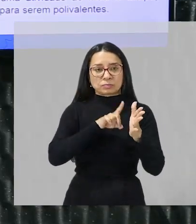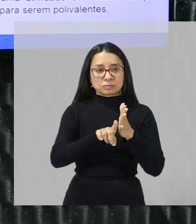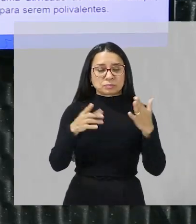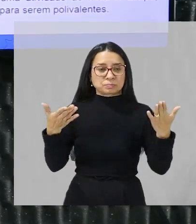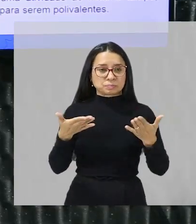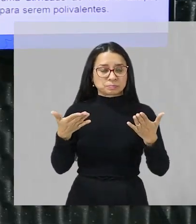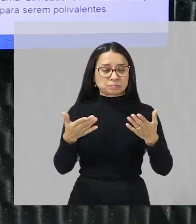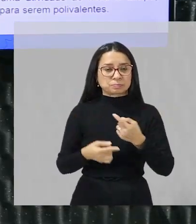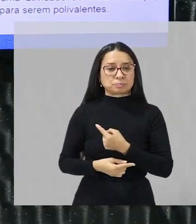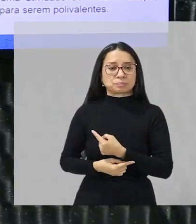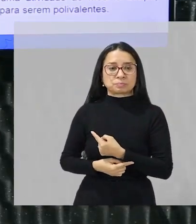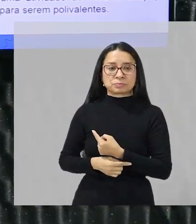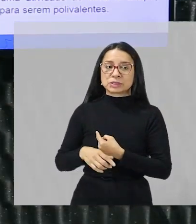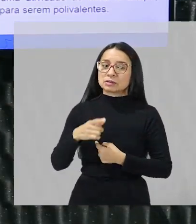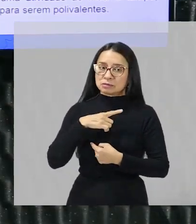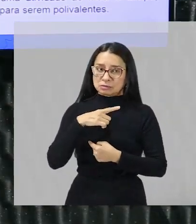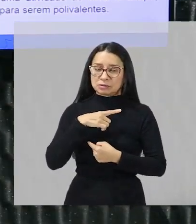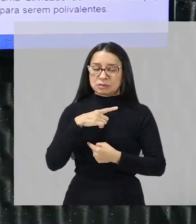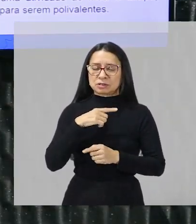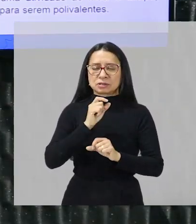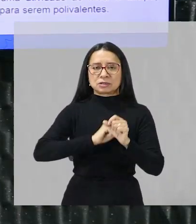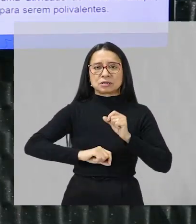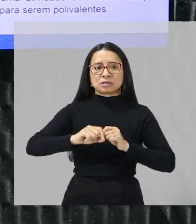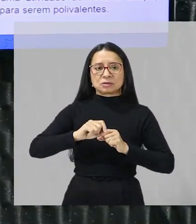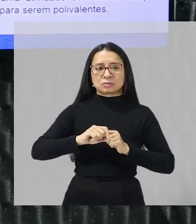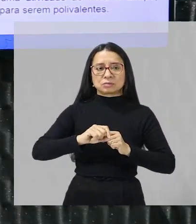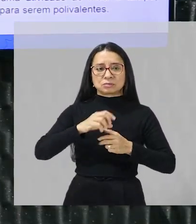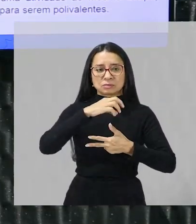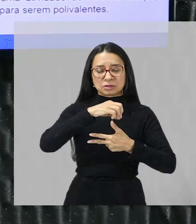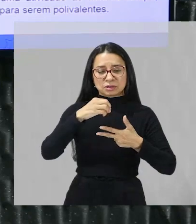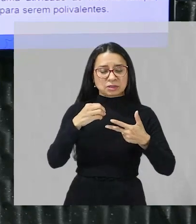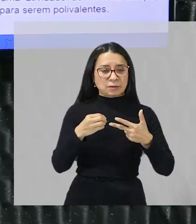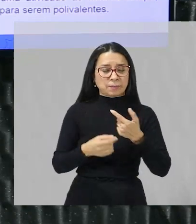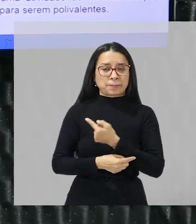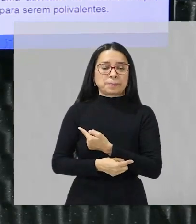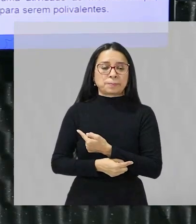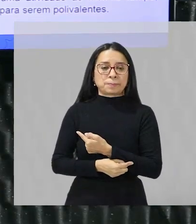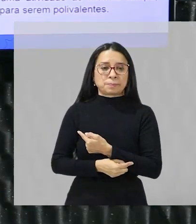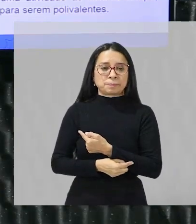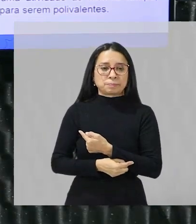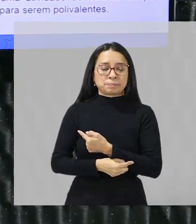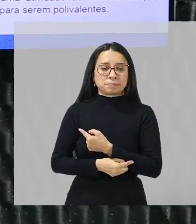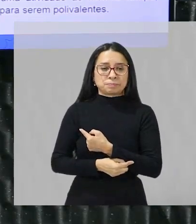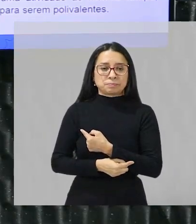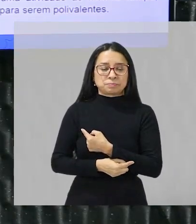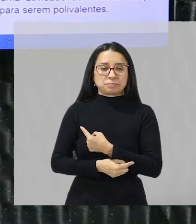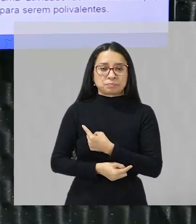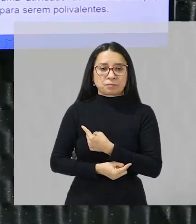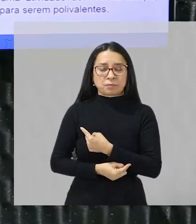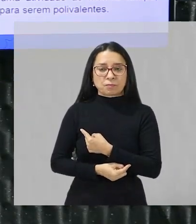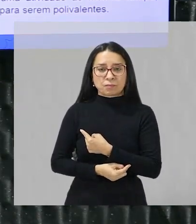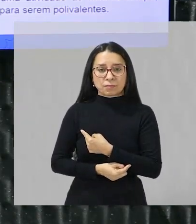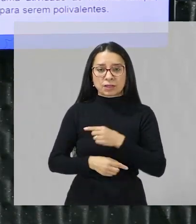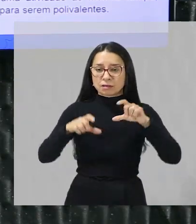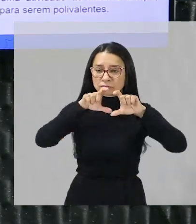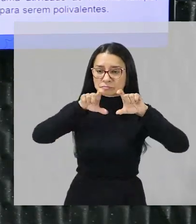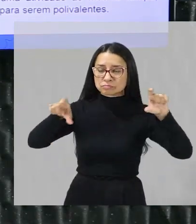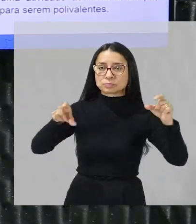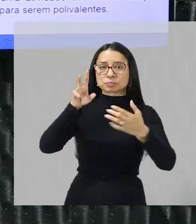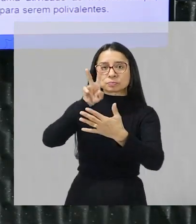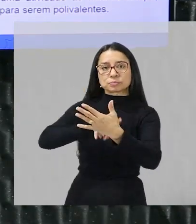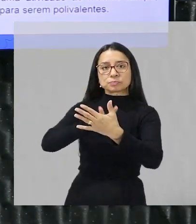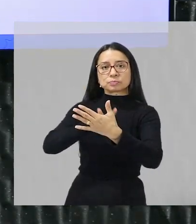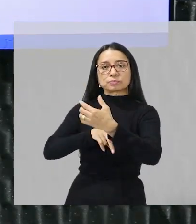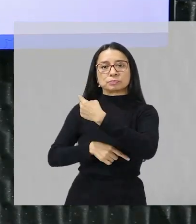por causa da dupla jornada de trabalho, têm que desempenhar suas funções profissionais e também os afazeres domésticos. Então, a melhor